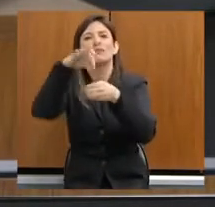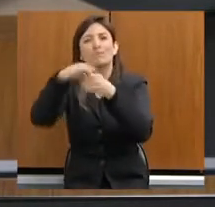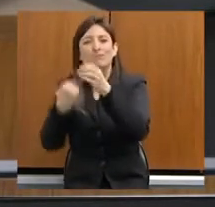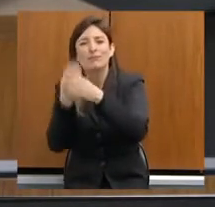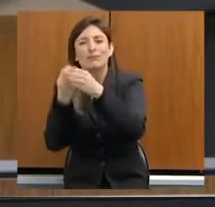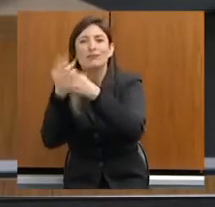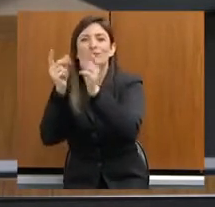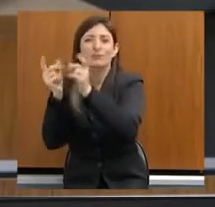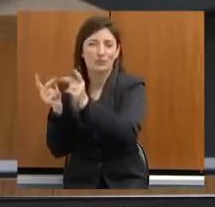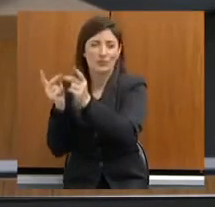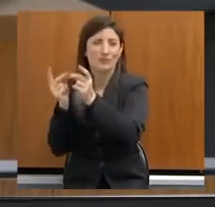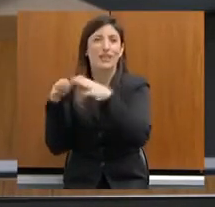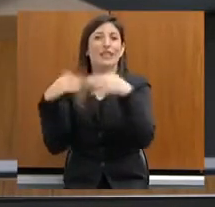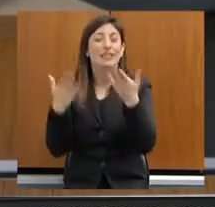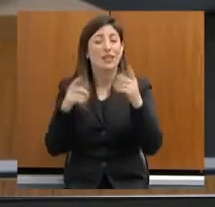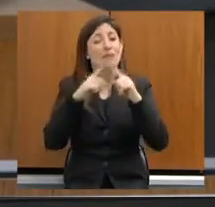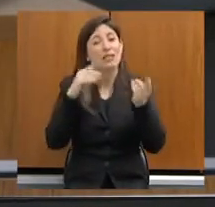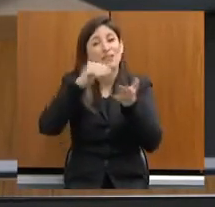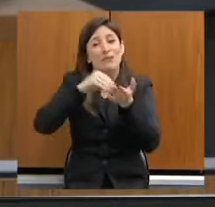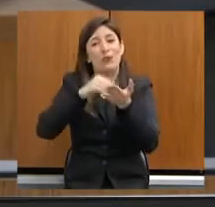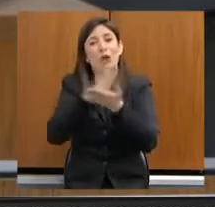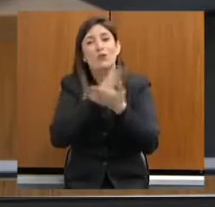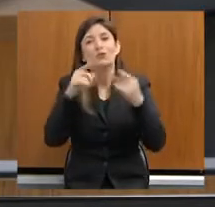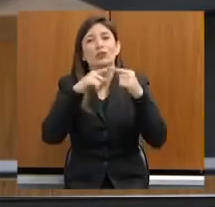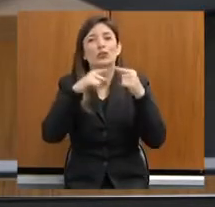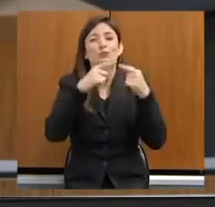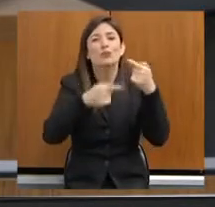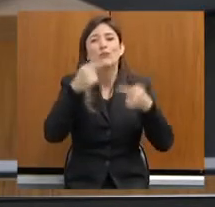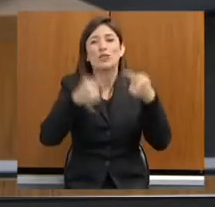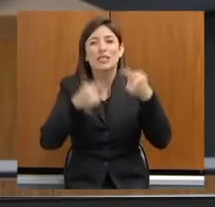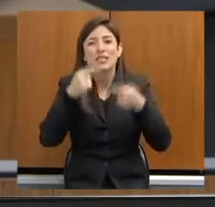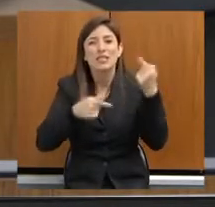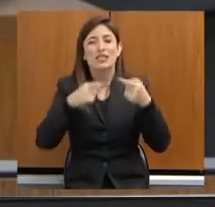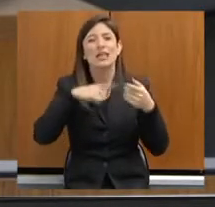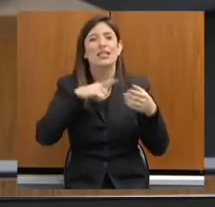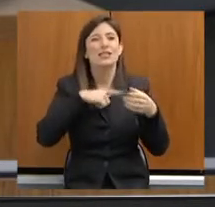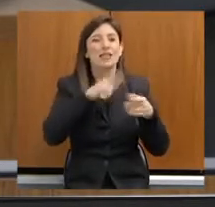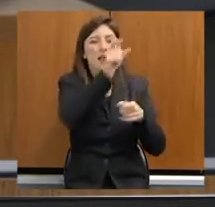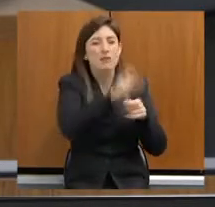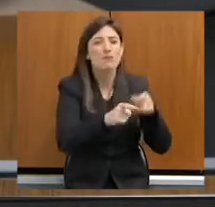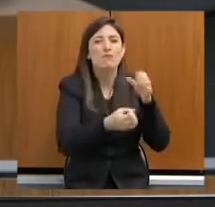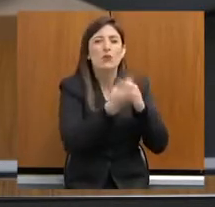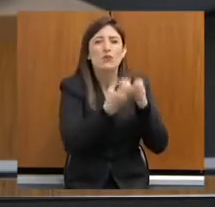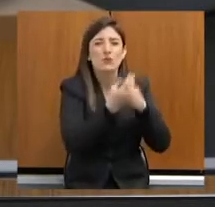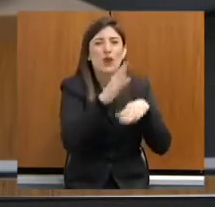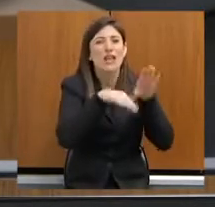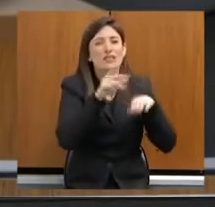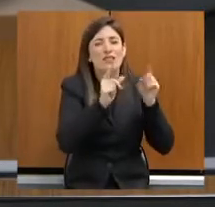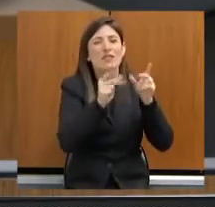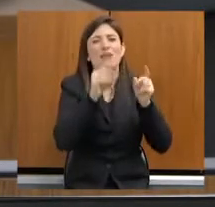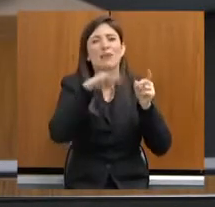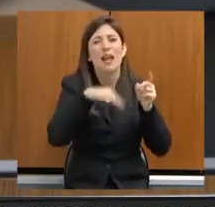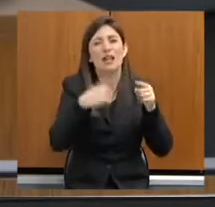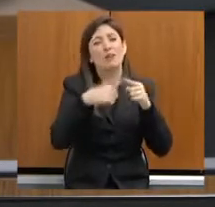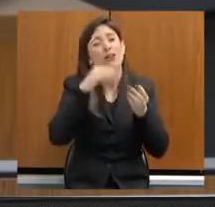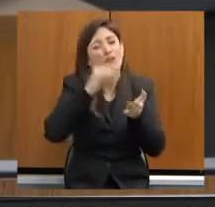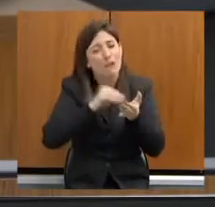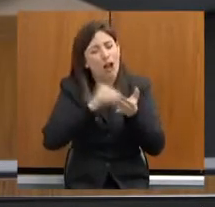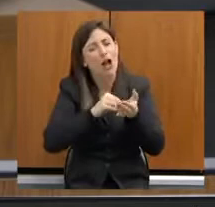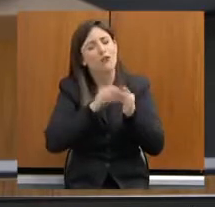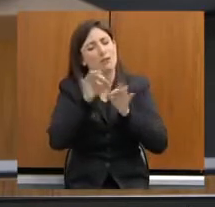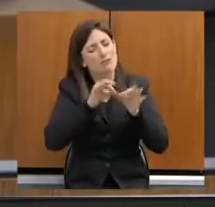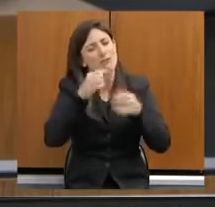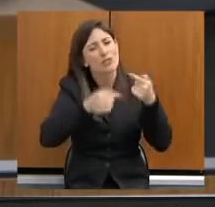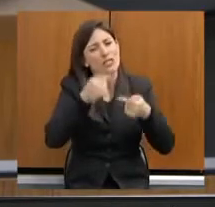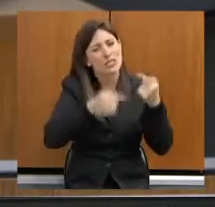café barato por falta de política maior Eu tenho um respeito muito grande pela nossa ministra mas já foi ela foi